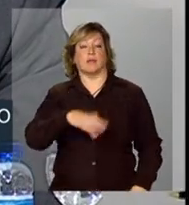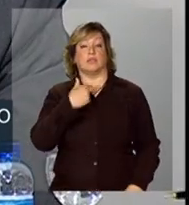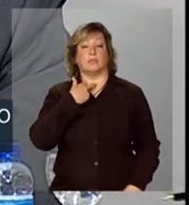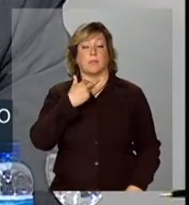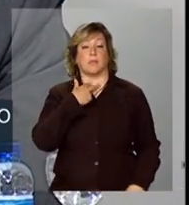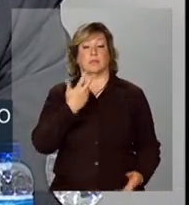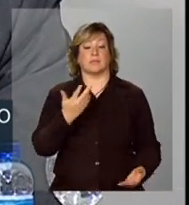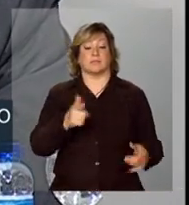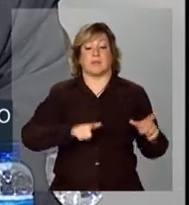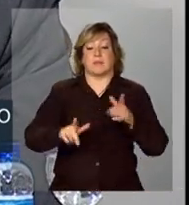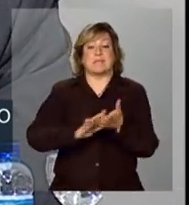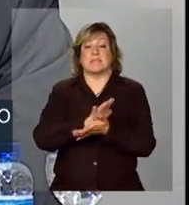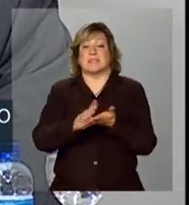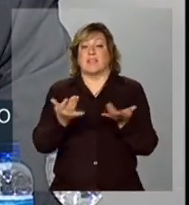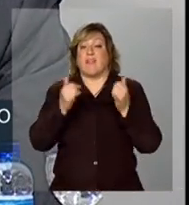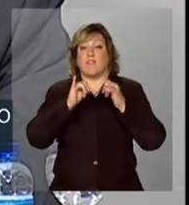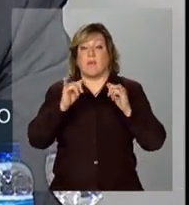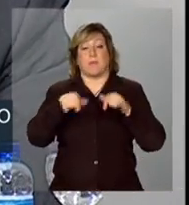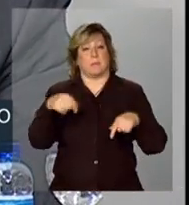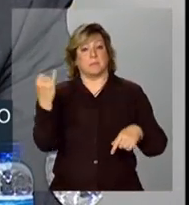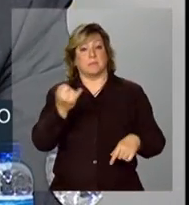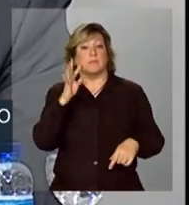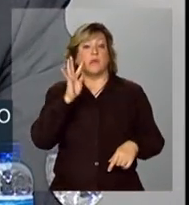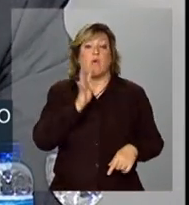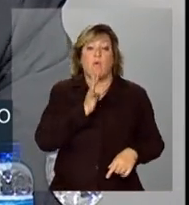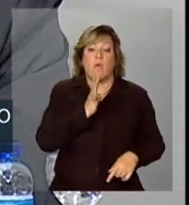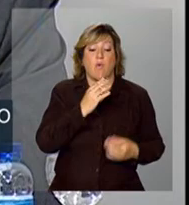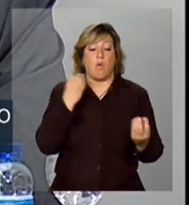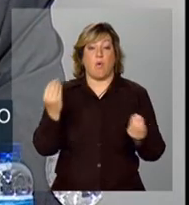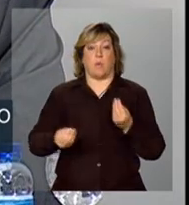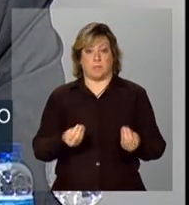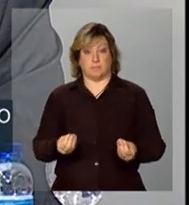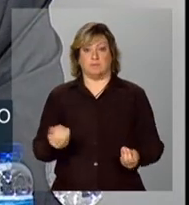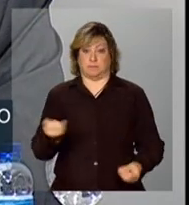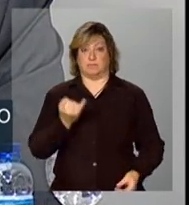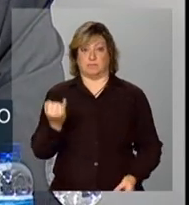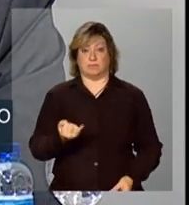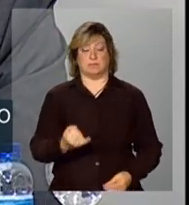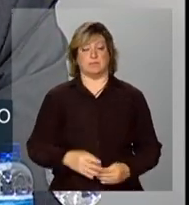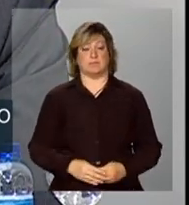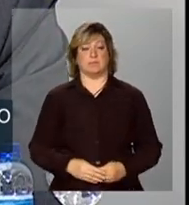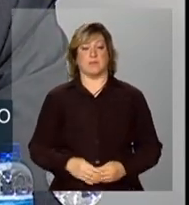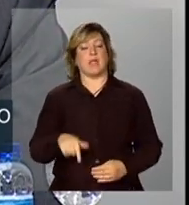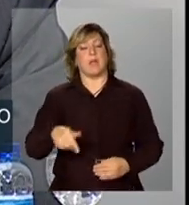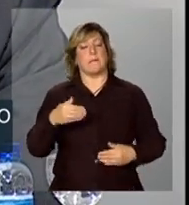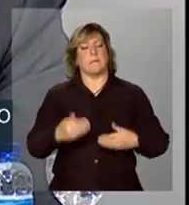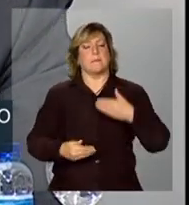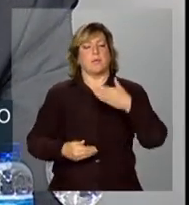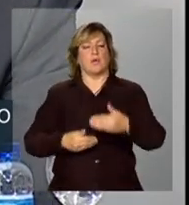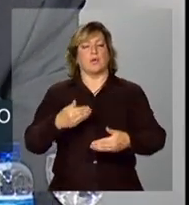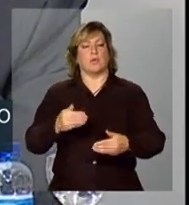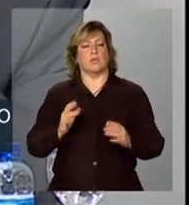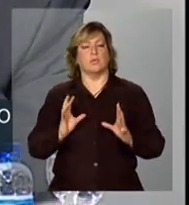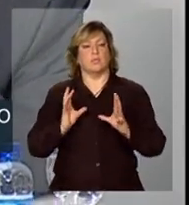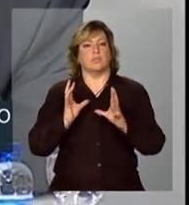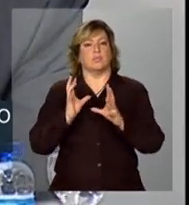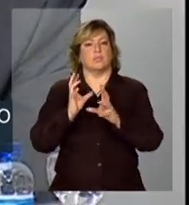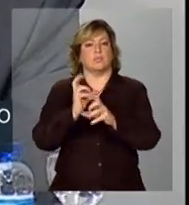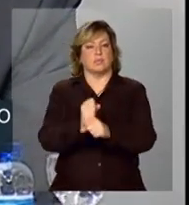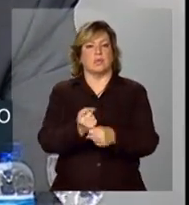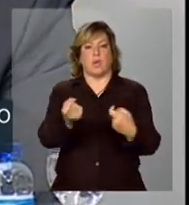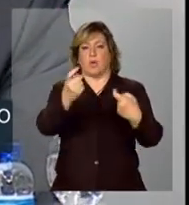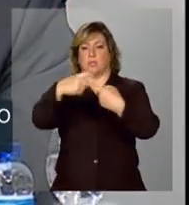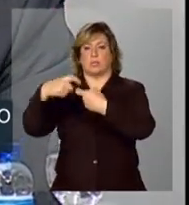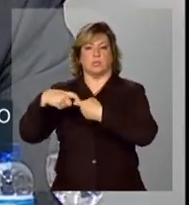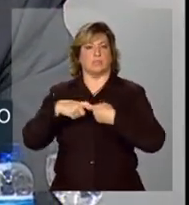trabalhar sem informação. A informação é muito preciosa nesse caso. Então, o processo vai se avolumando e as parcerias